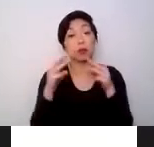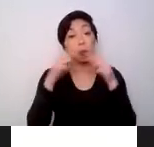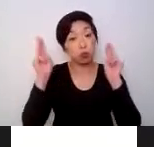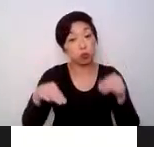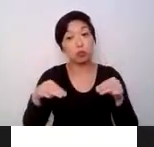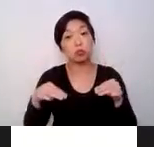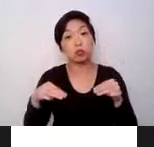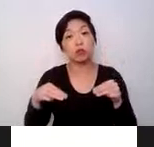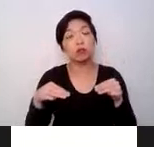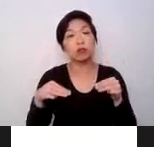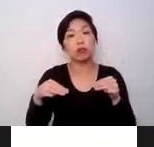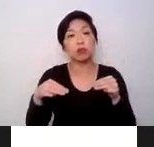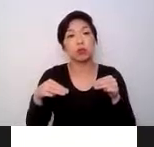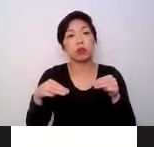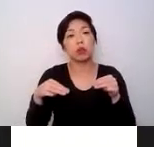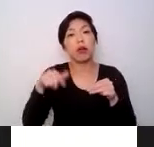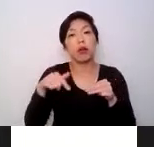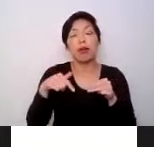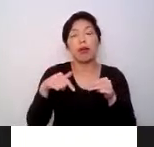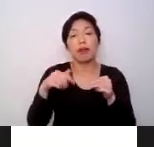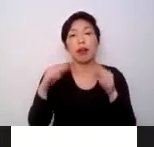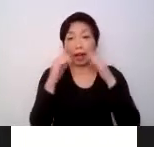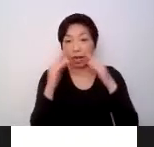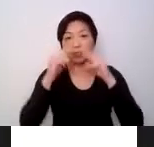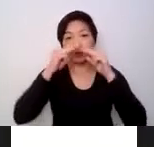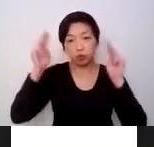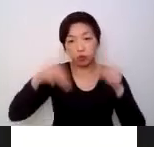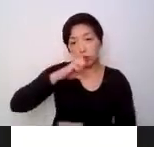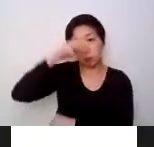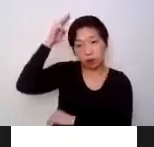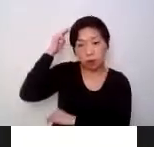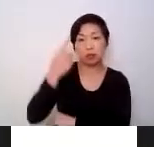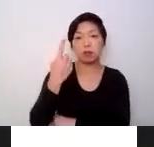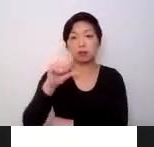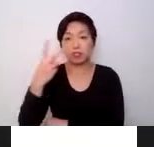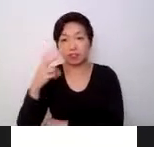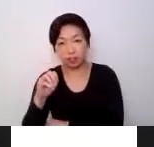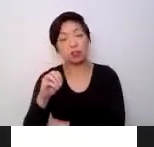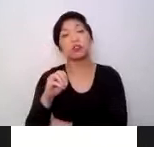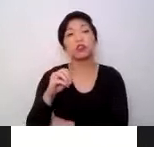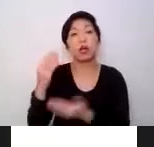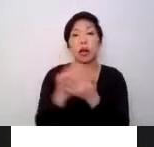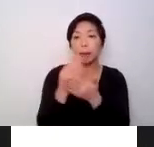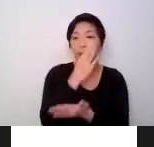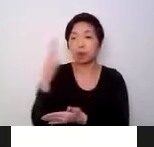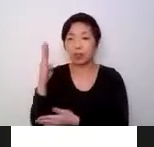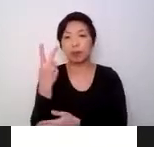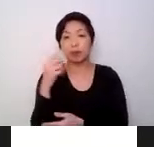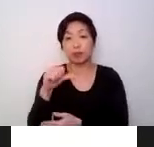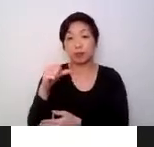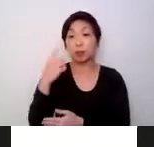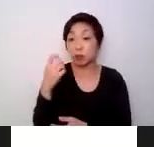biblioteca vem na década de 40 e o dito modernismo tão benquisto e conhecido por nós